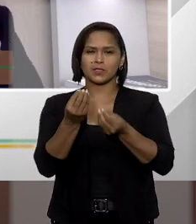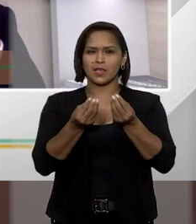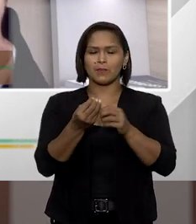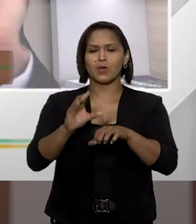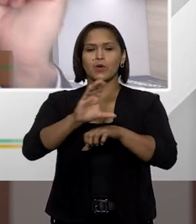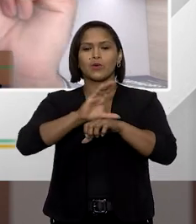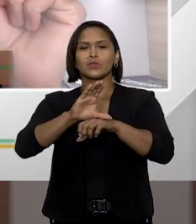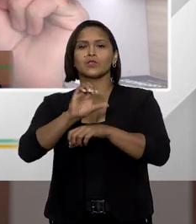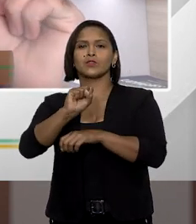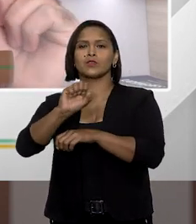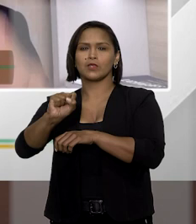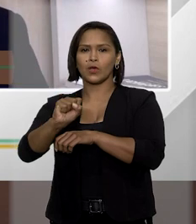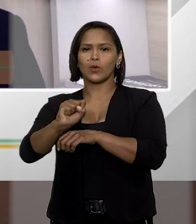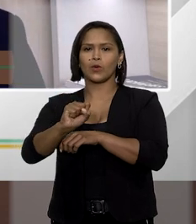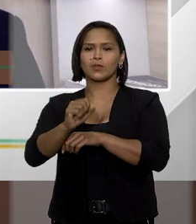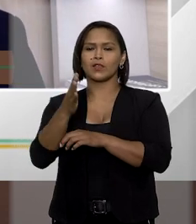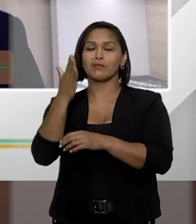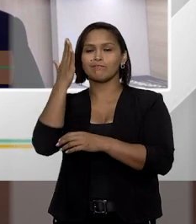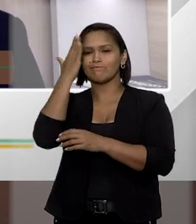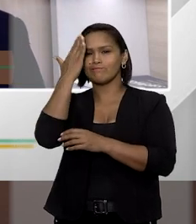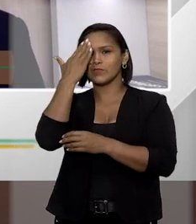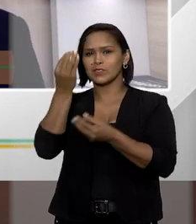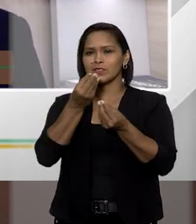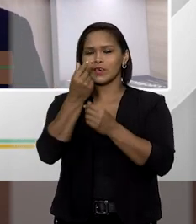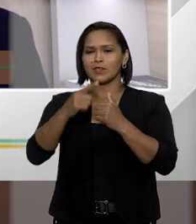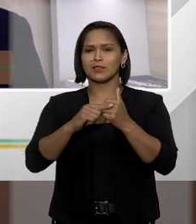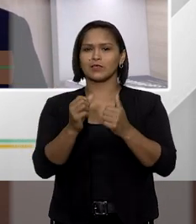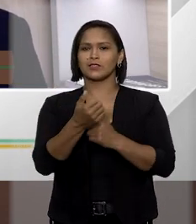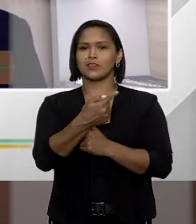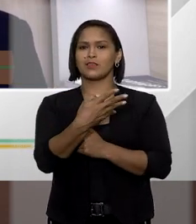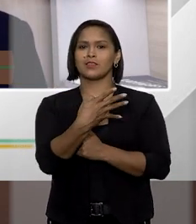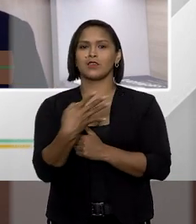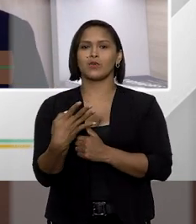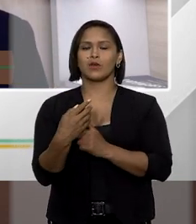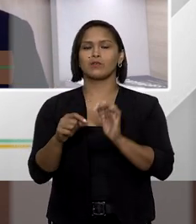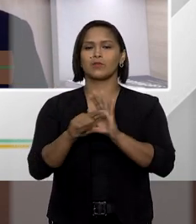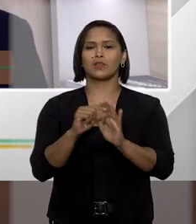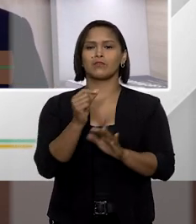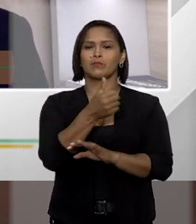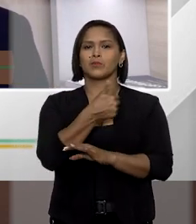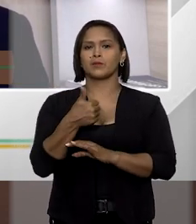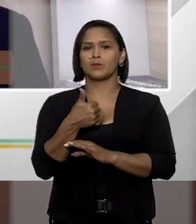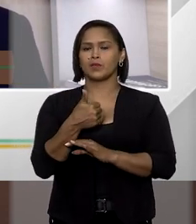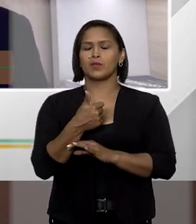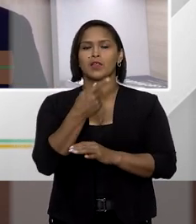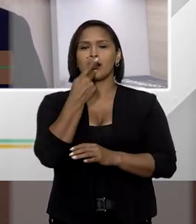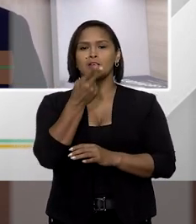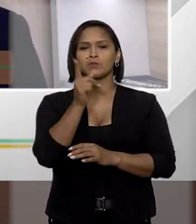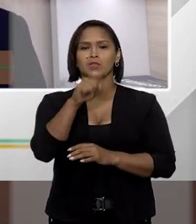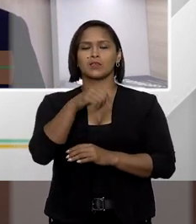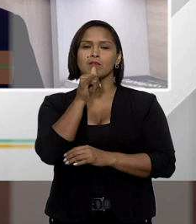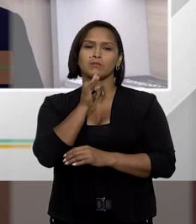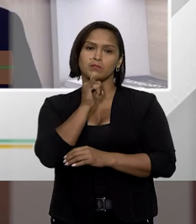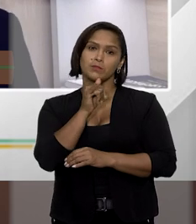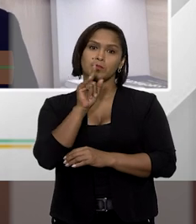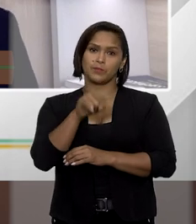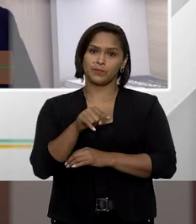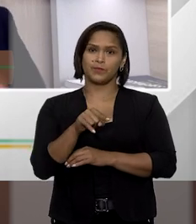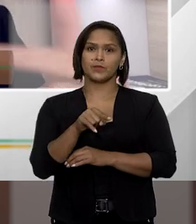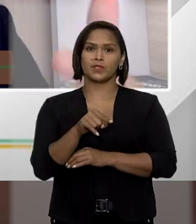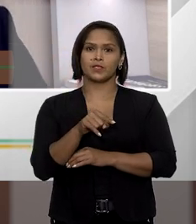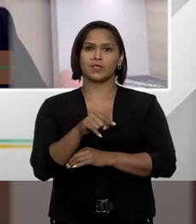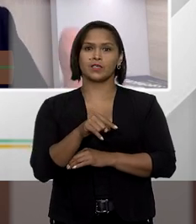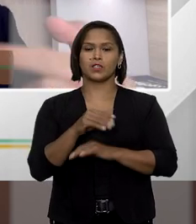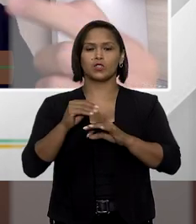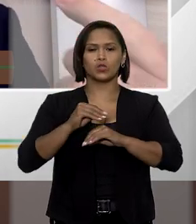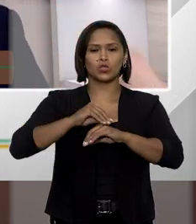o Constituinte de 88 foi muito sábio lá no artigo 74, parágrafo 1º, ao dizer, por exemplo, que